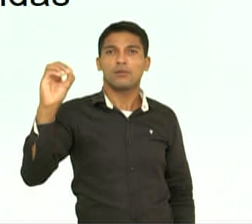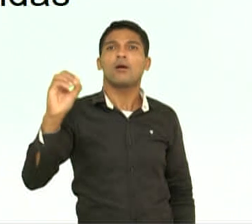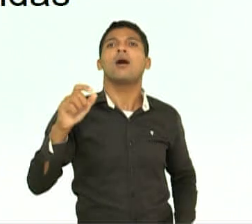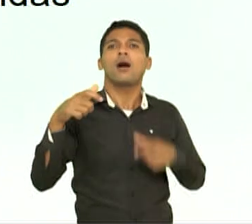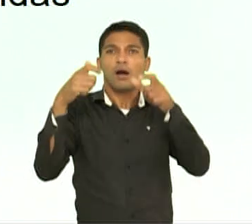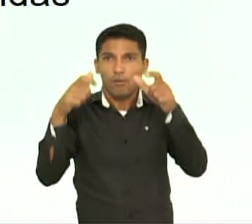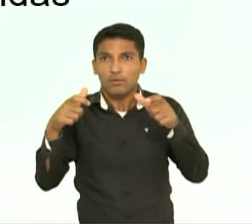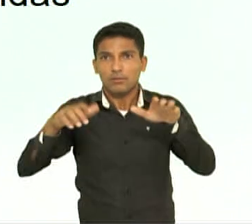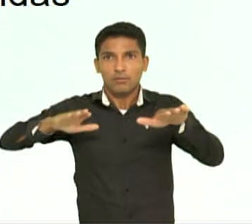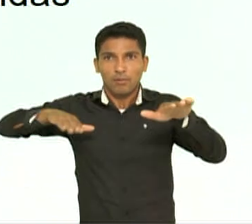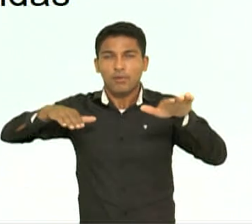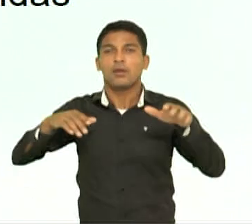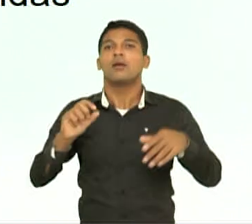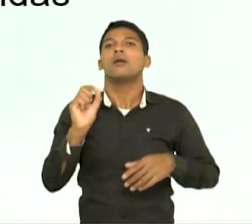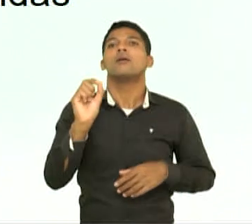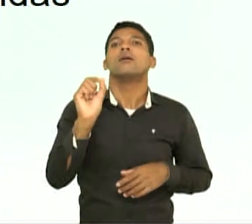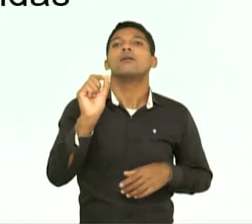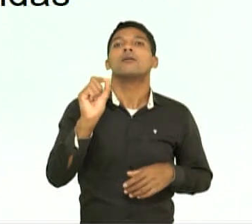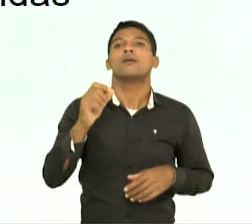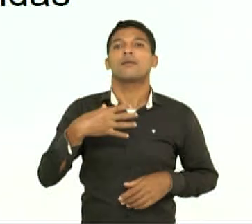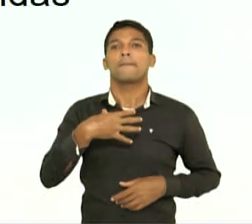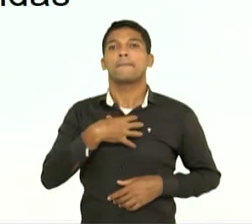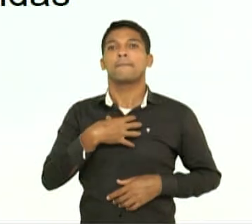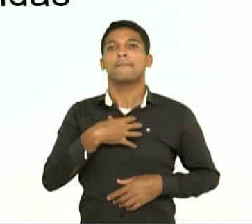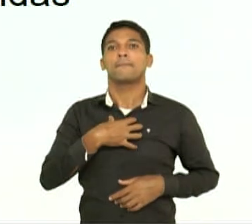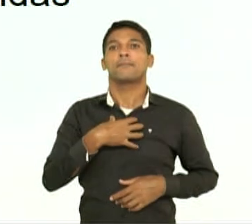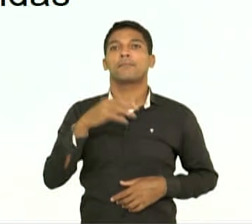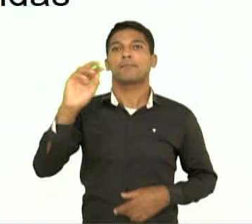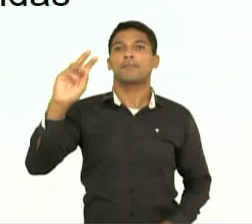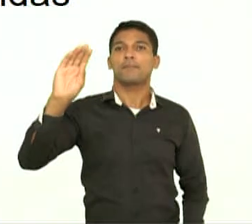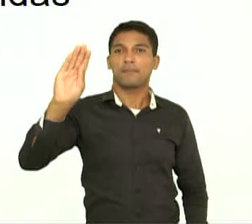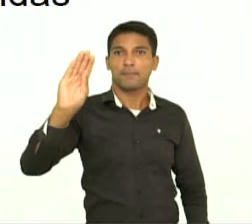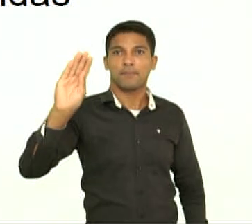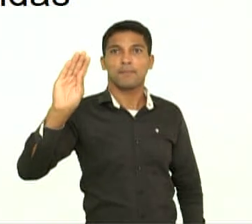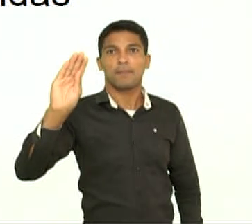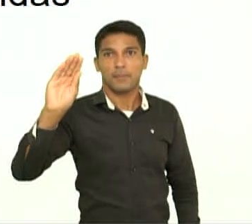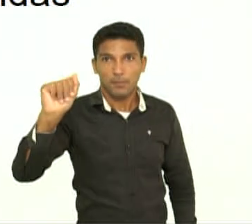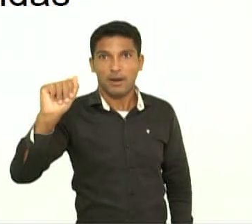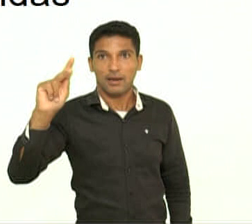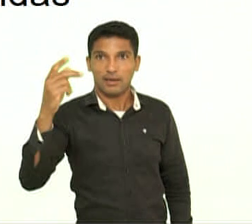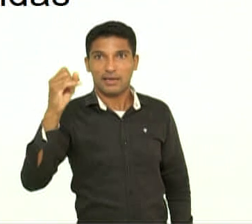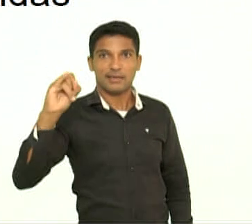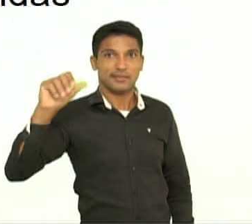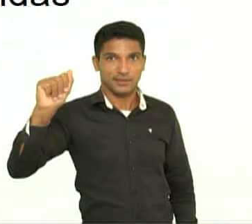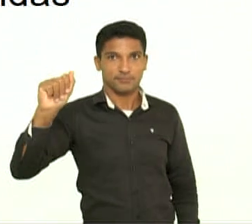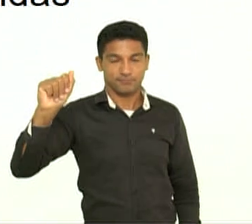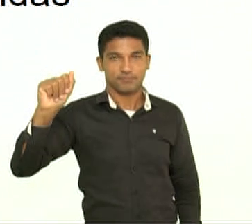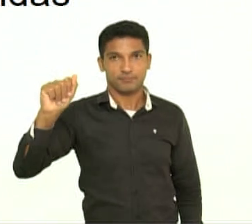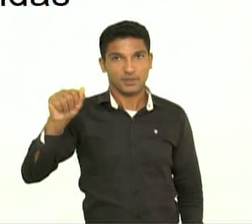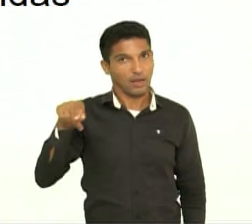na Bahia, mas hoje ela acontece em vários lugares do Brasil, inclusive uma das destacadas